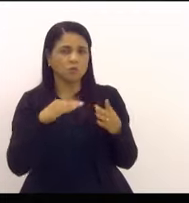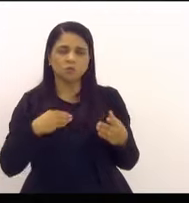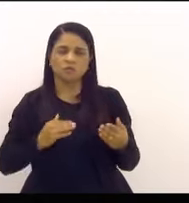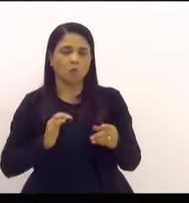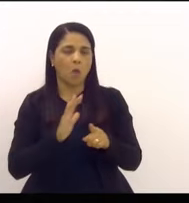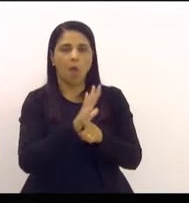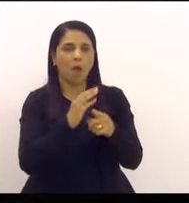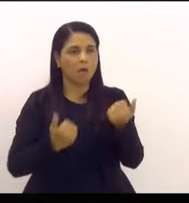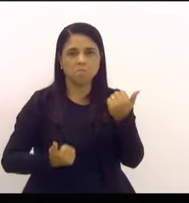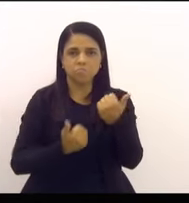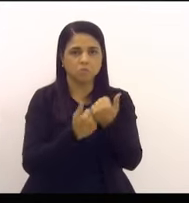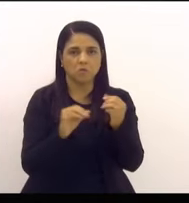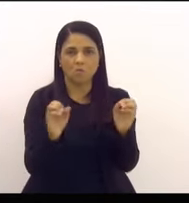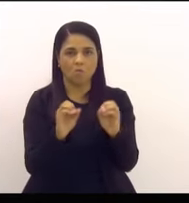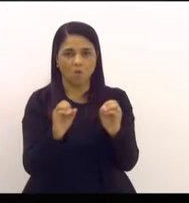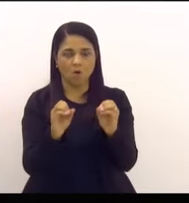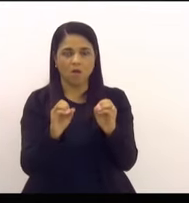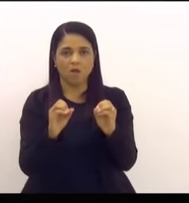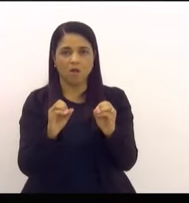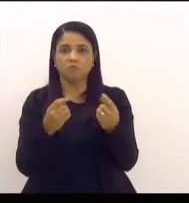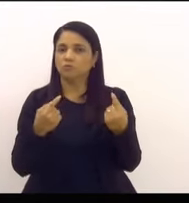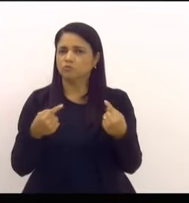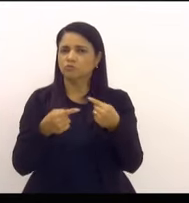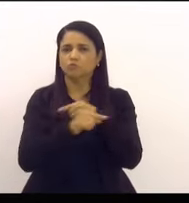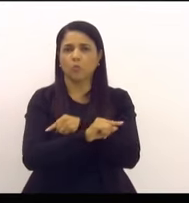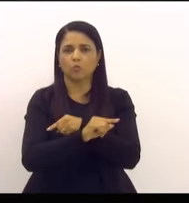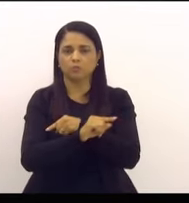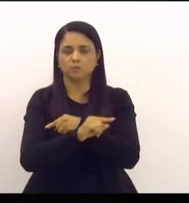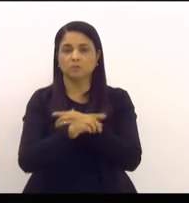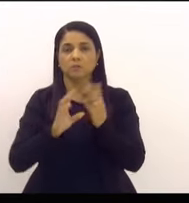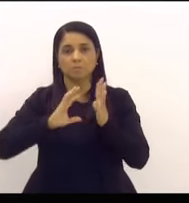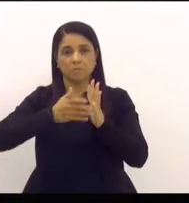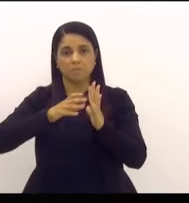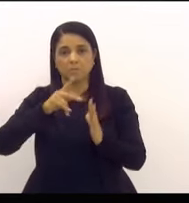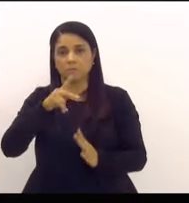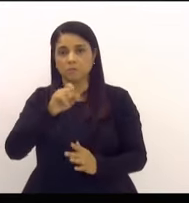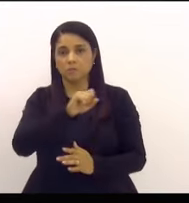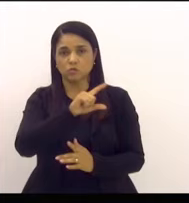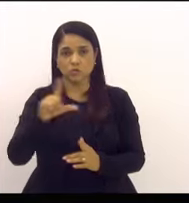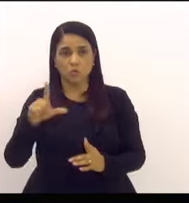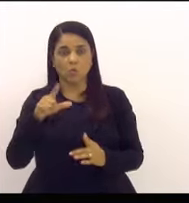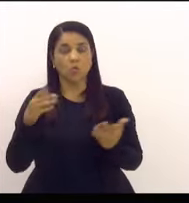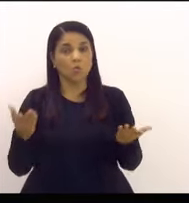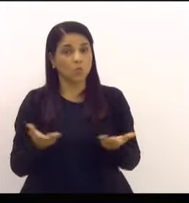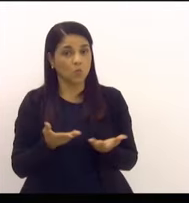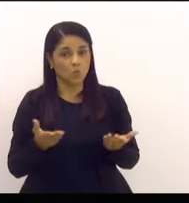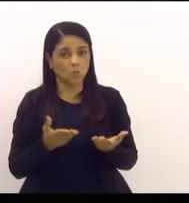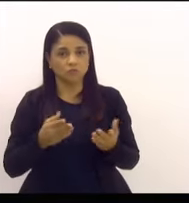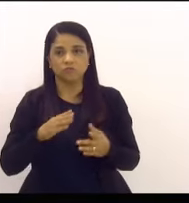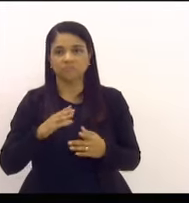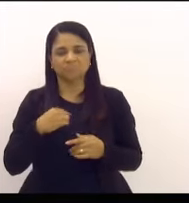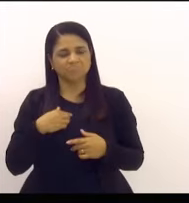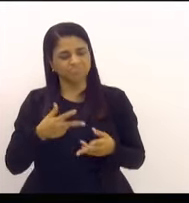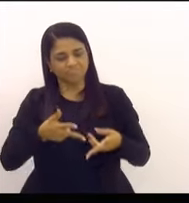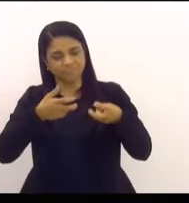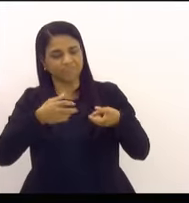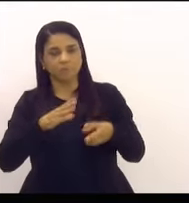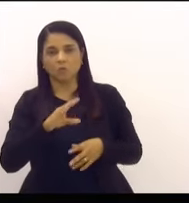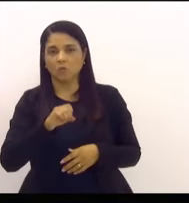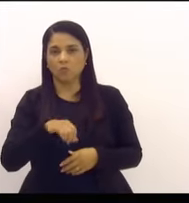corroboraremos. Isso somos veementemente contrário. A bancada do PSOL hoje não vê no COSUD a